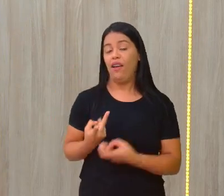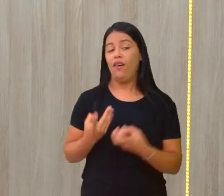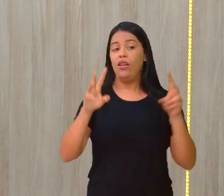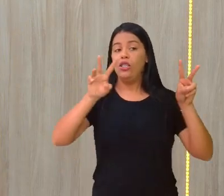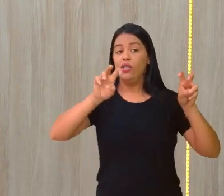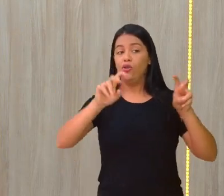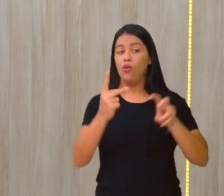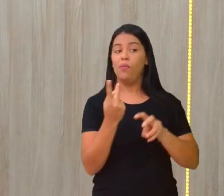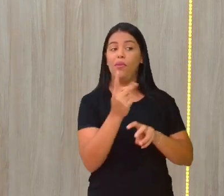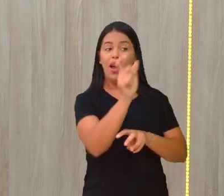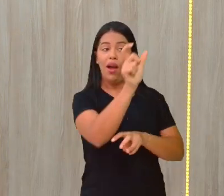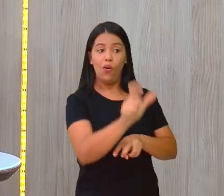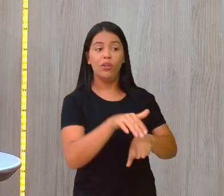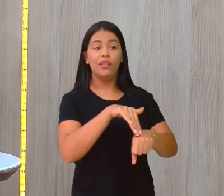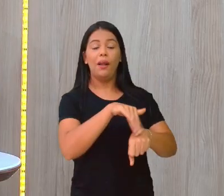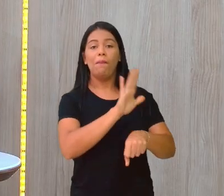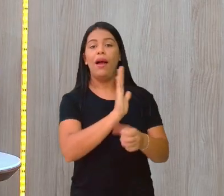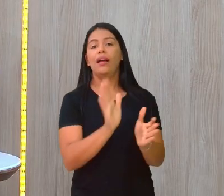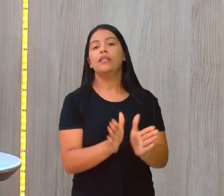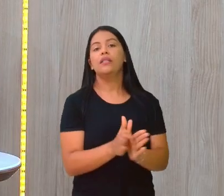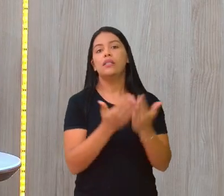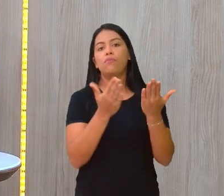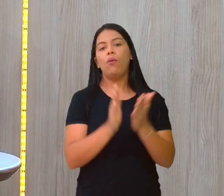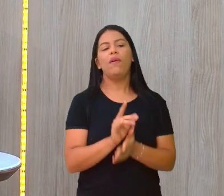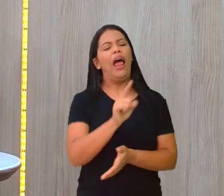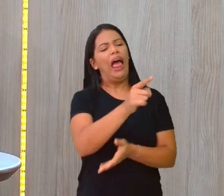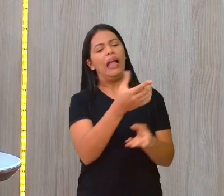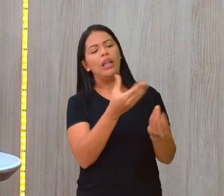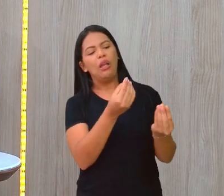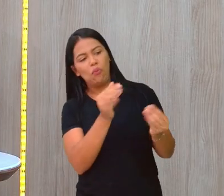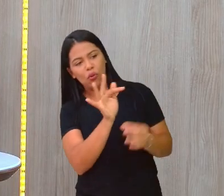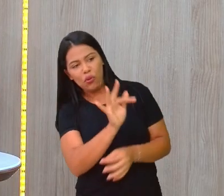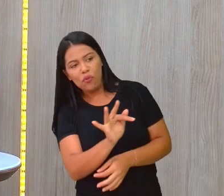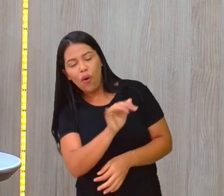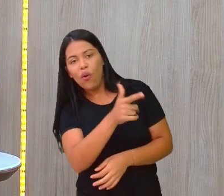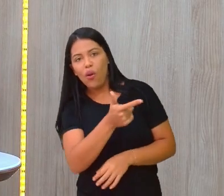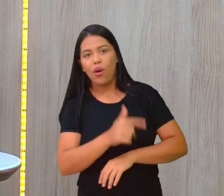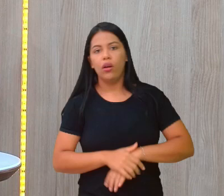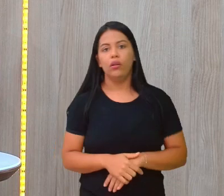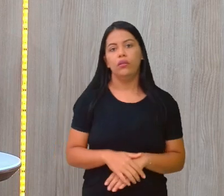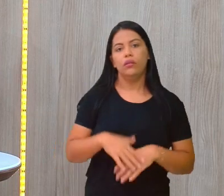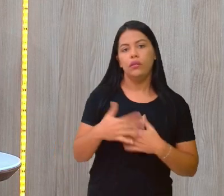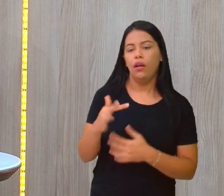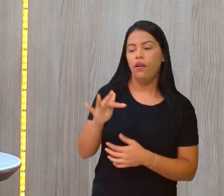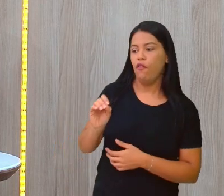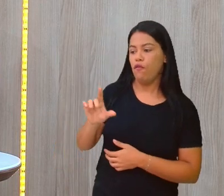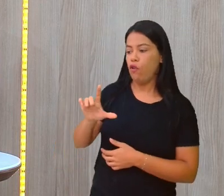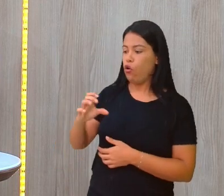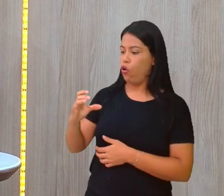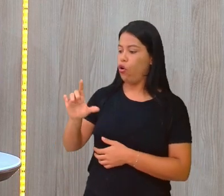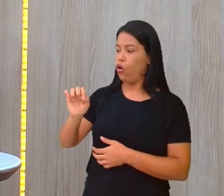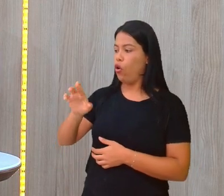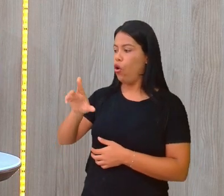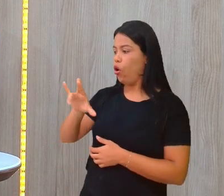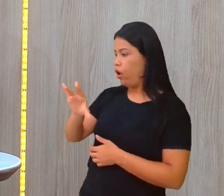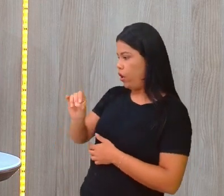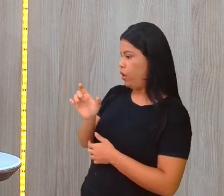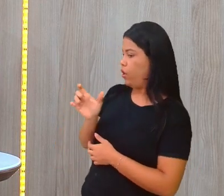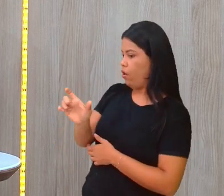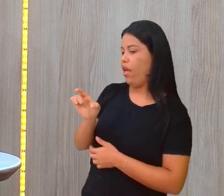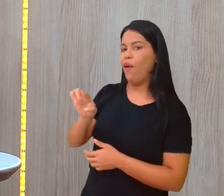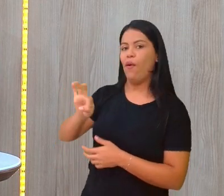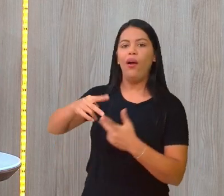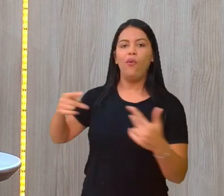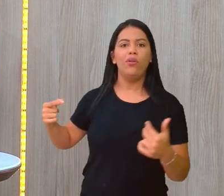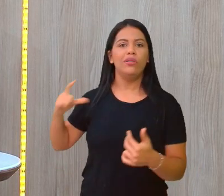engraçado de falar. preconceito aí na palavra. Exato, né? existe um preconceito. O folclórico é aquilo que tem menos valor, que ou que